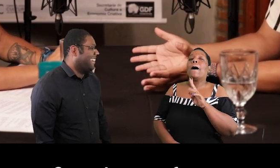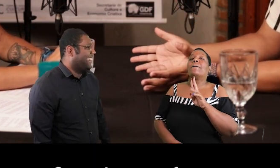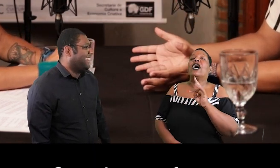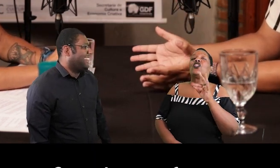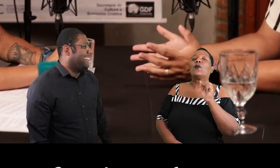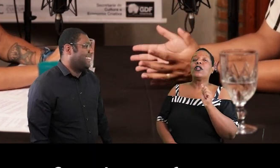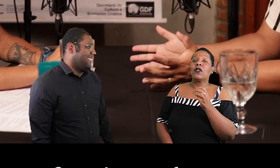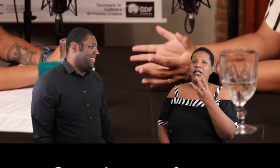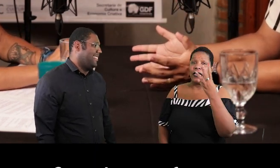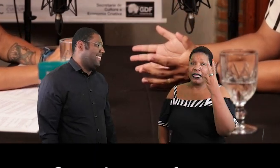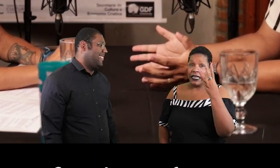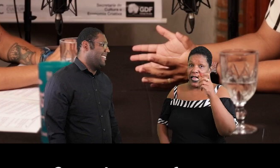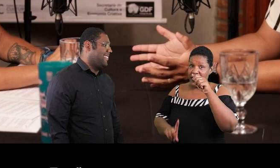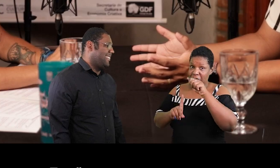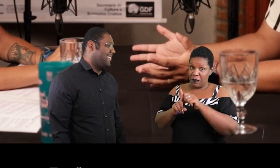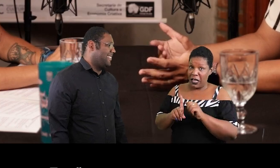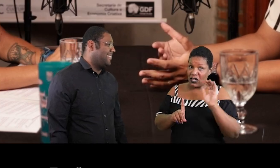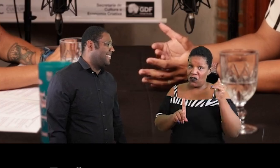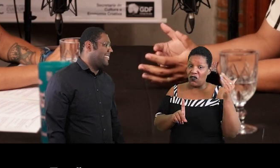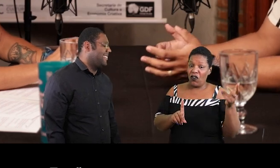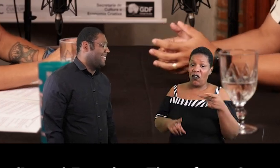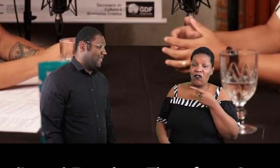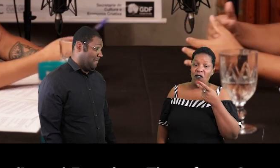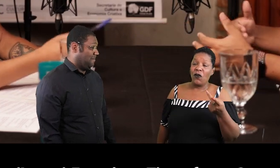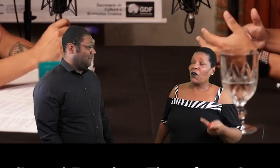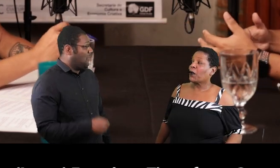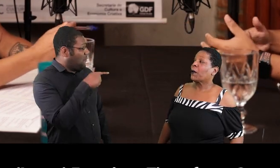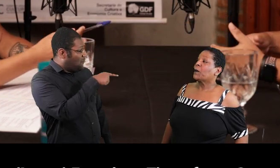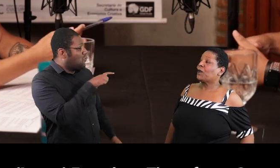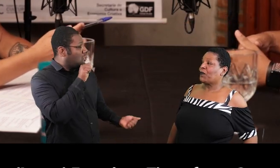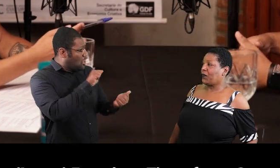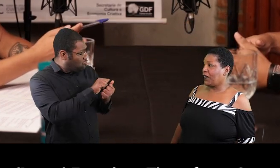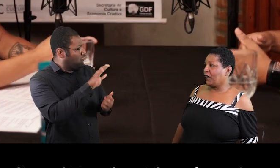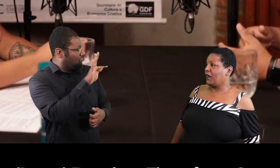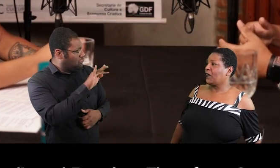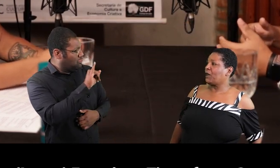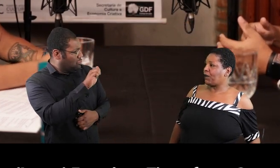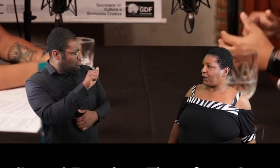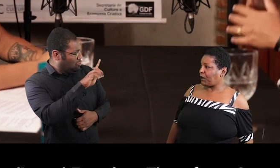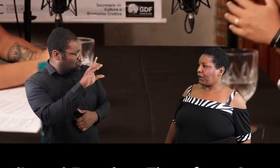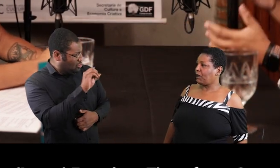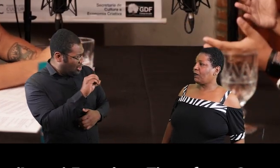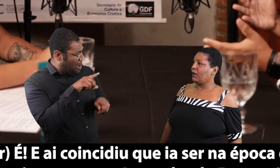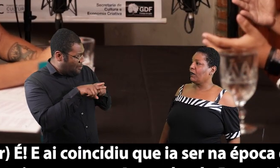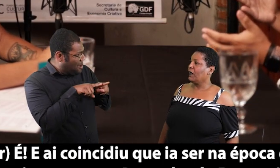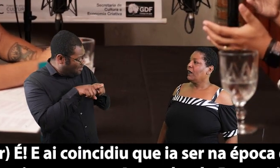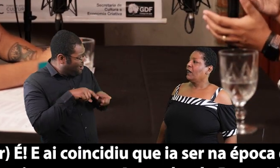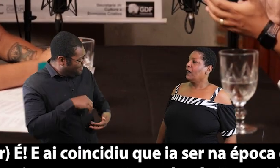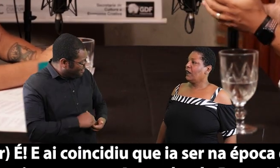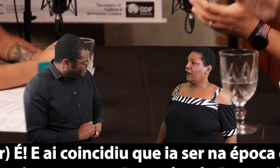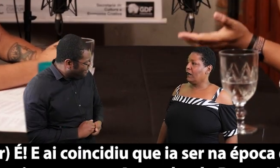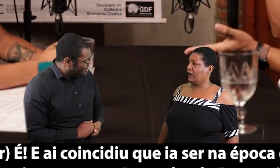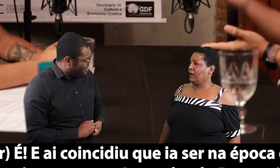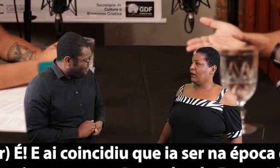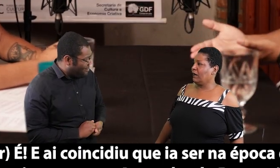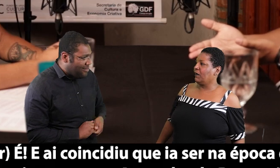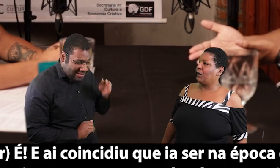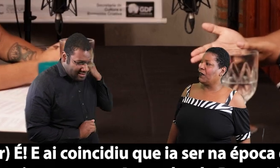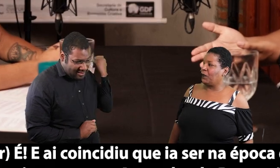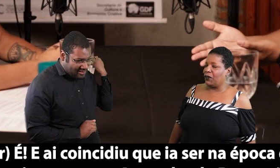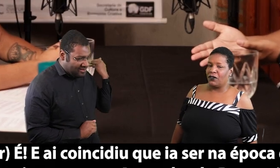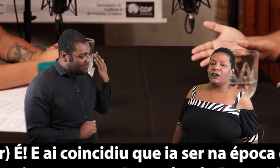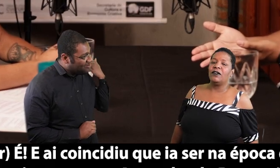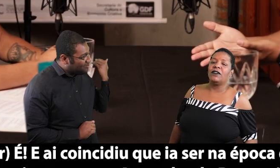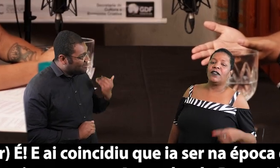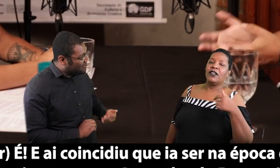3 meses fora. Então a gente, porra... E você e o Thiago foram. Aí coincidiu que ia ser na época que a gente ia